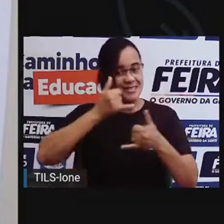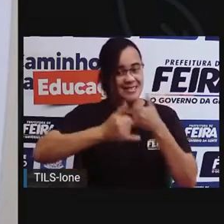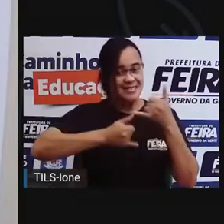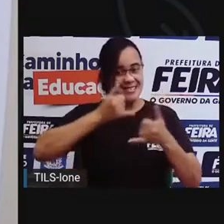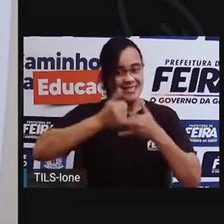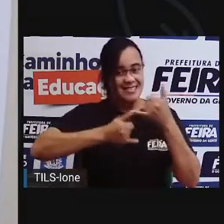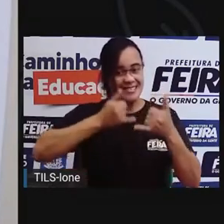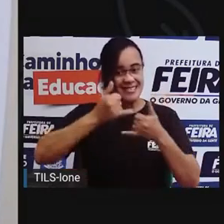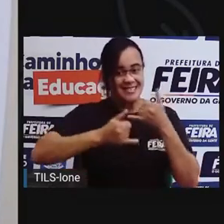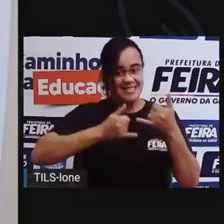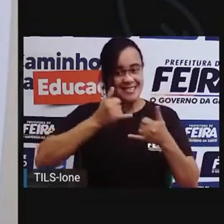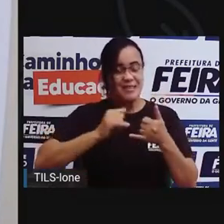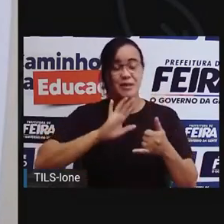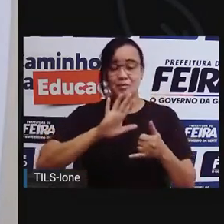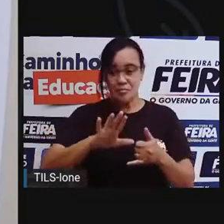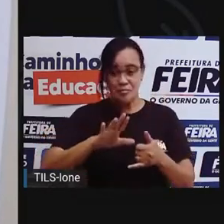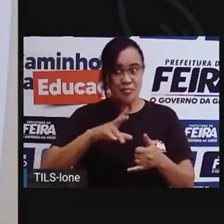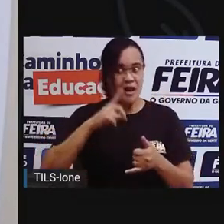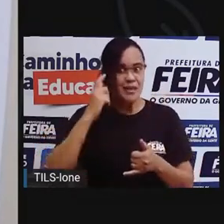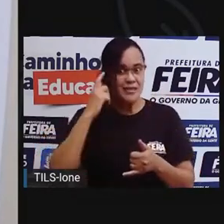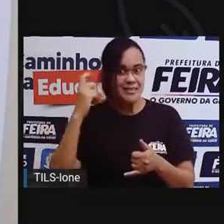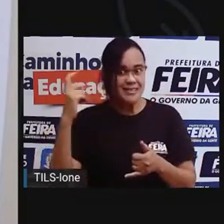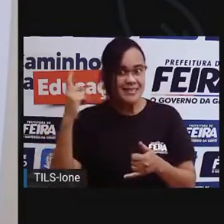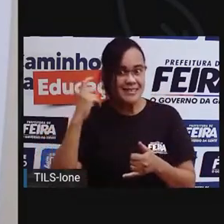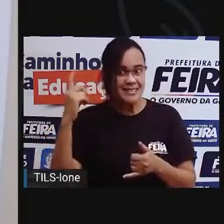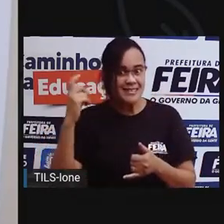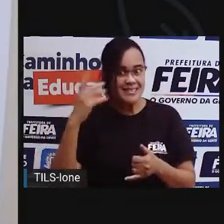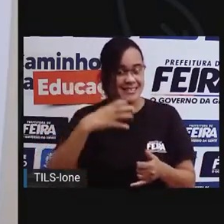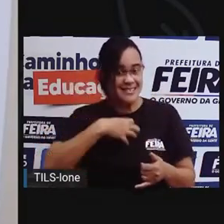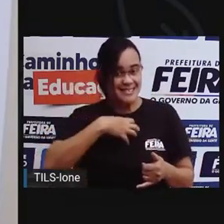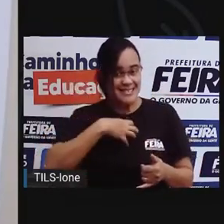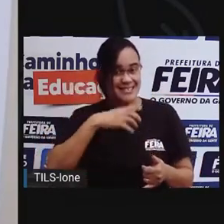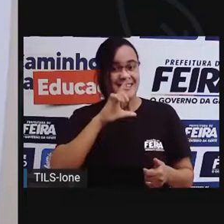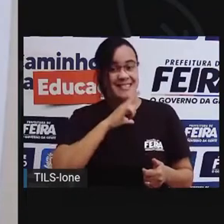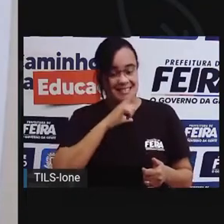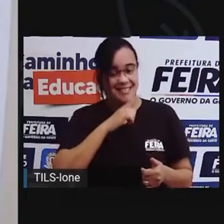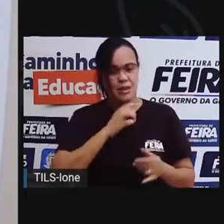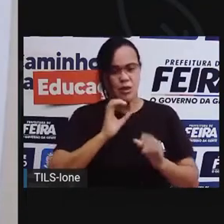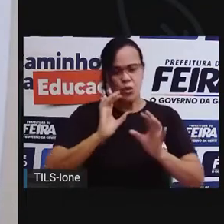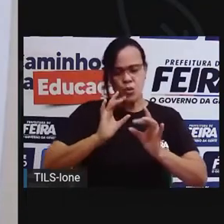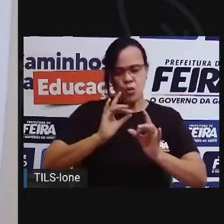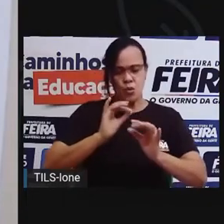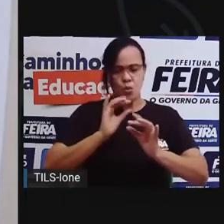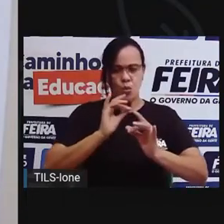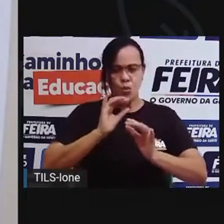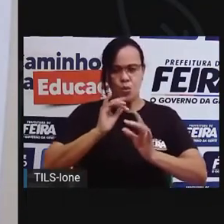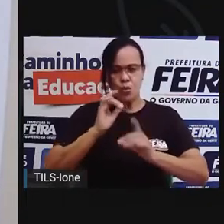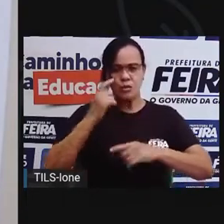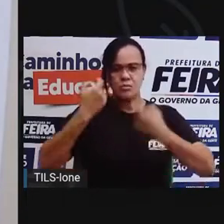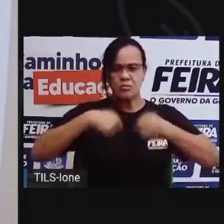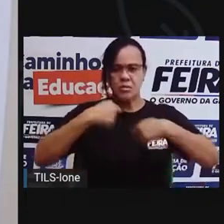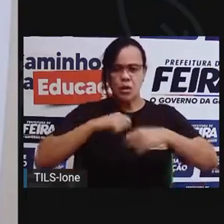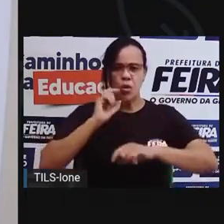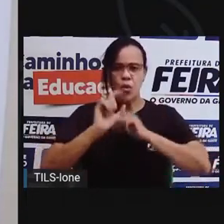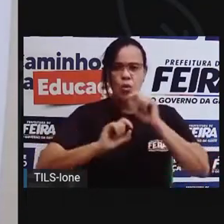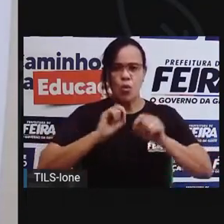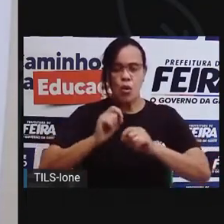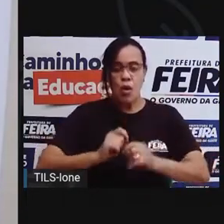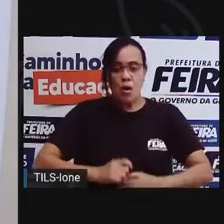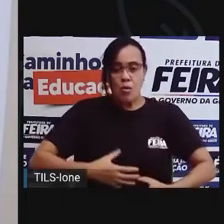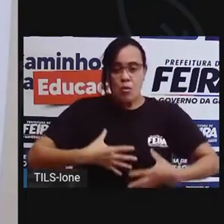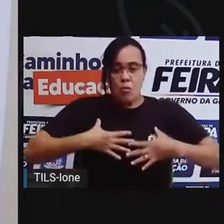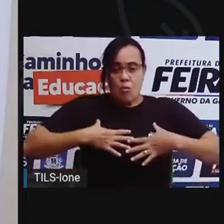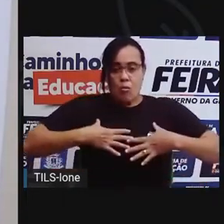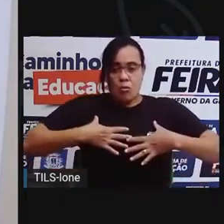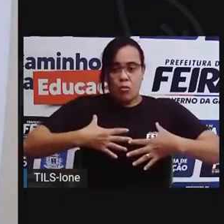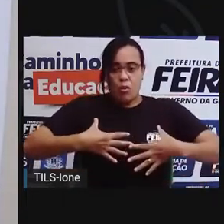Mas Mas serve ela saía sim. som. E para tocar a flauta, a gente precisa encher o